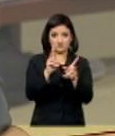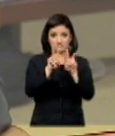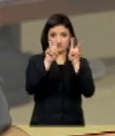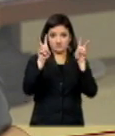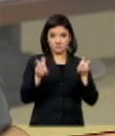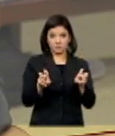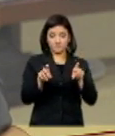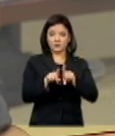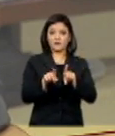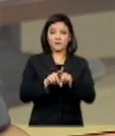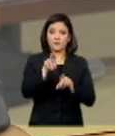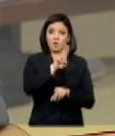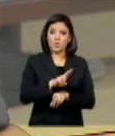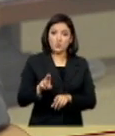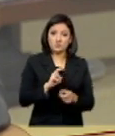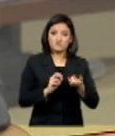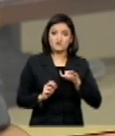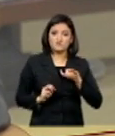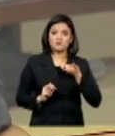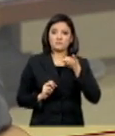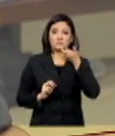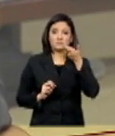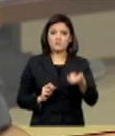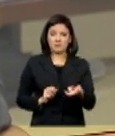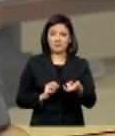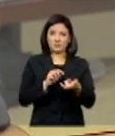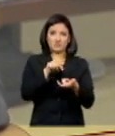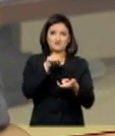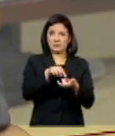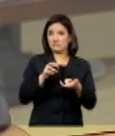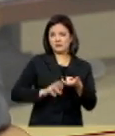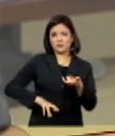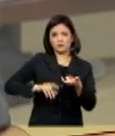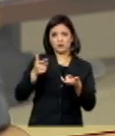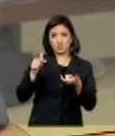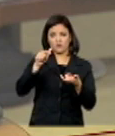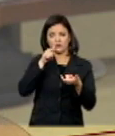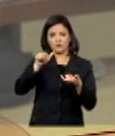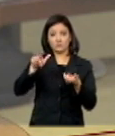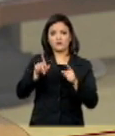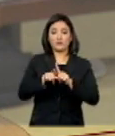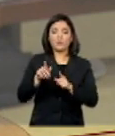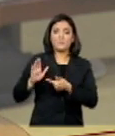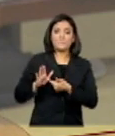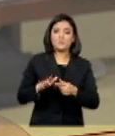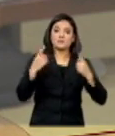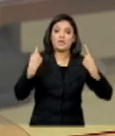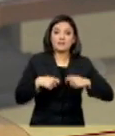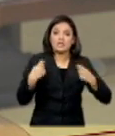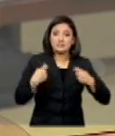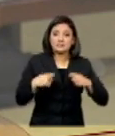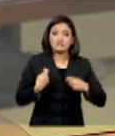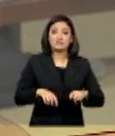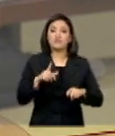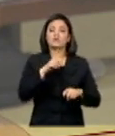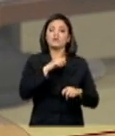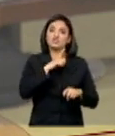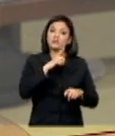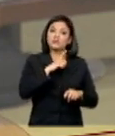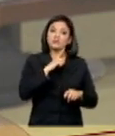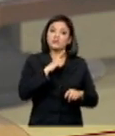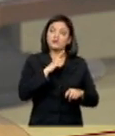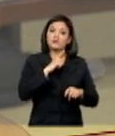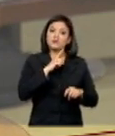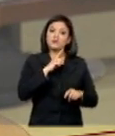uso da expressão do mexe a das quantias é uma tentativa de expressar a necessidade de uma aplicação coerente das leis de direito